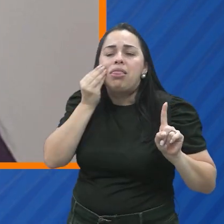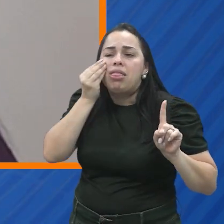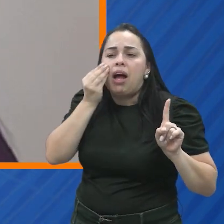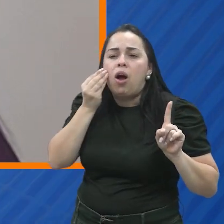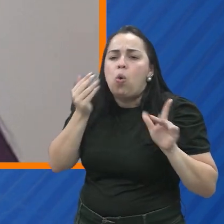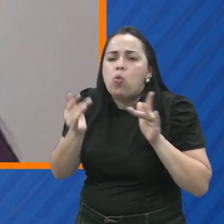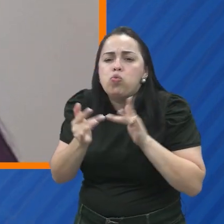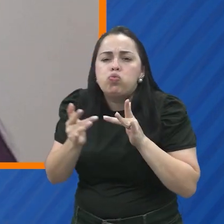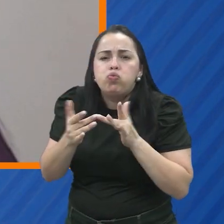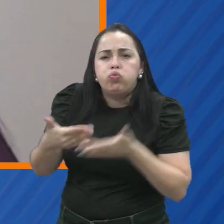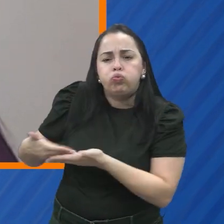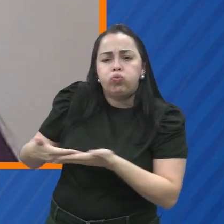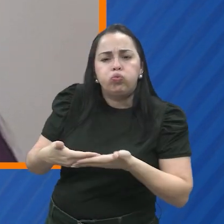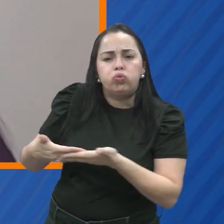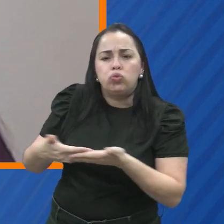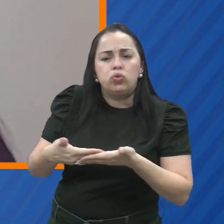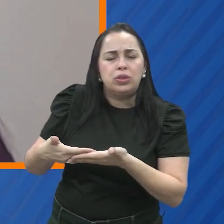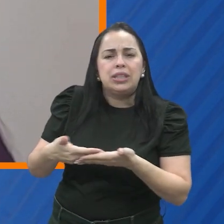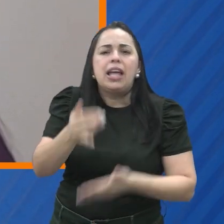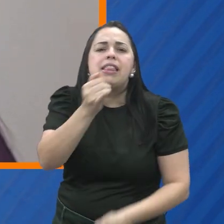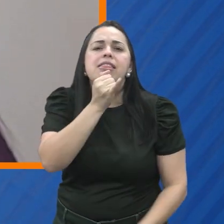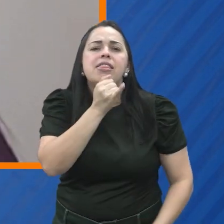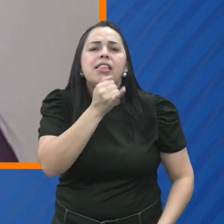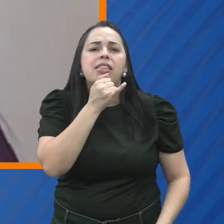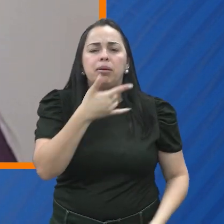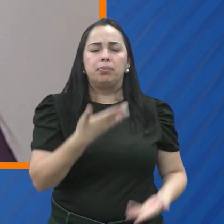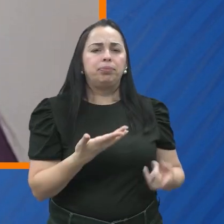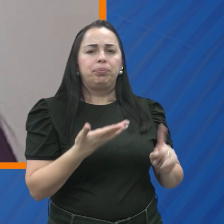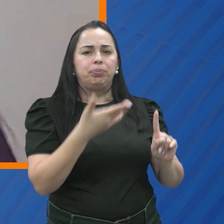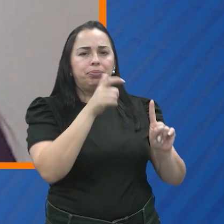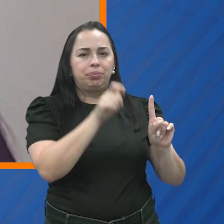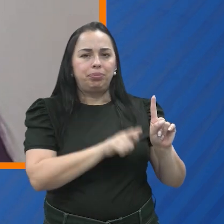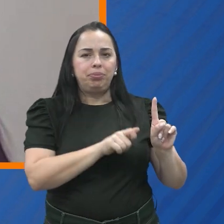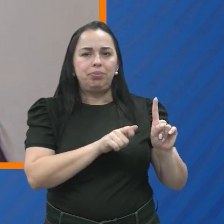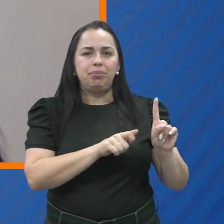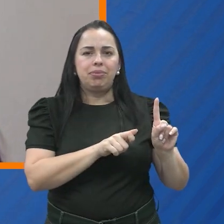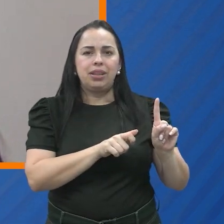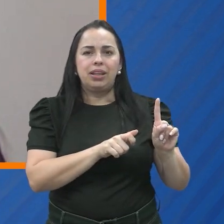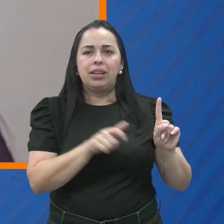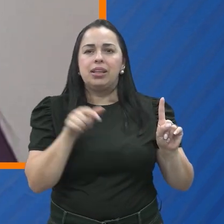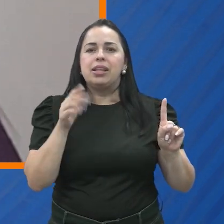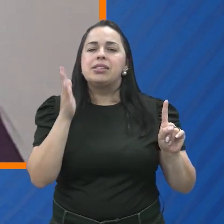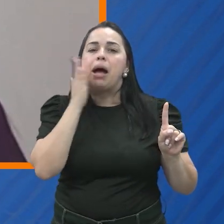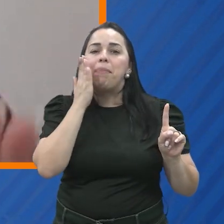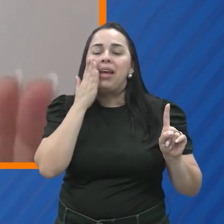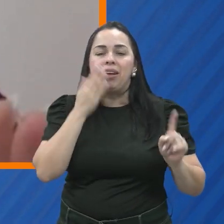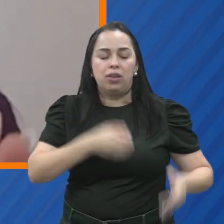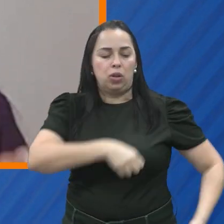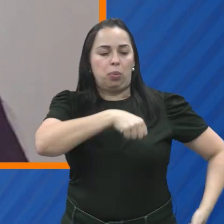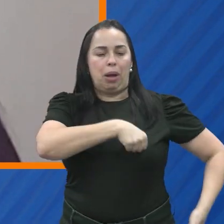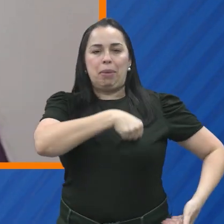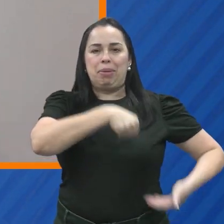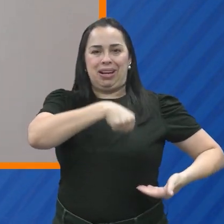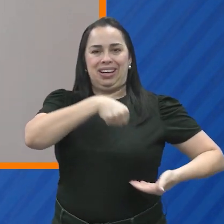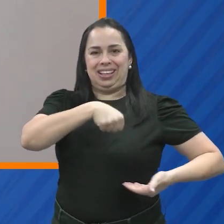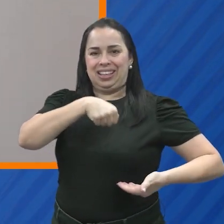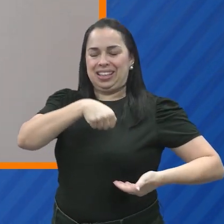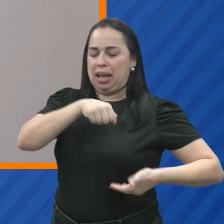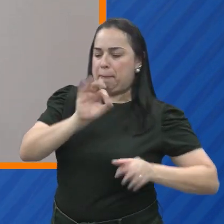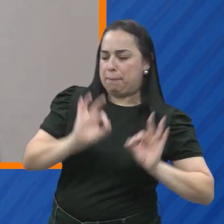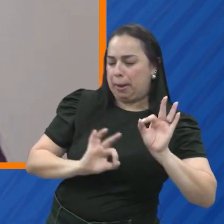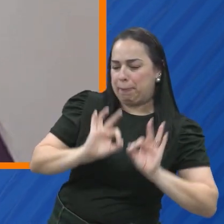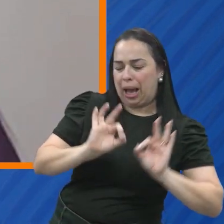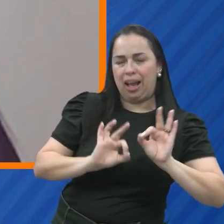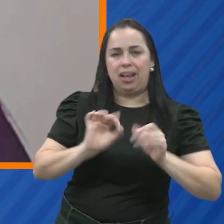pôde vivenciar, né? Vou botar um exemplo que elas falam muito. Fazer a malinha